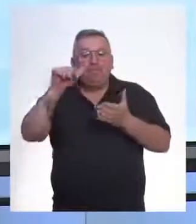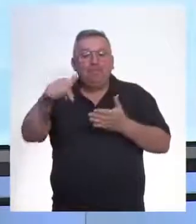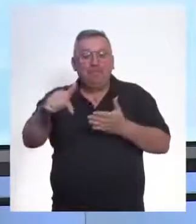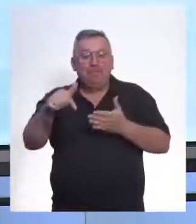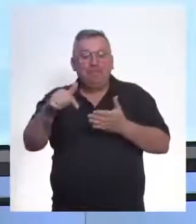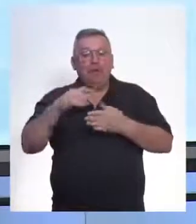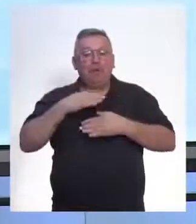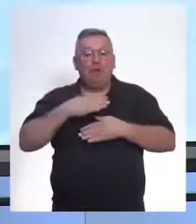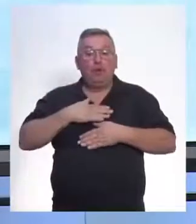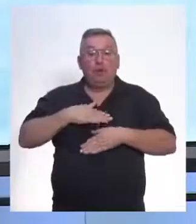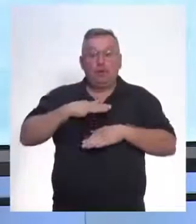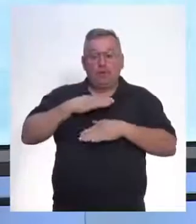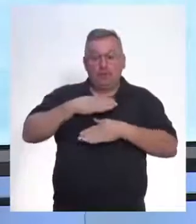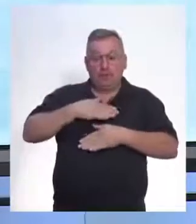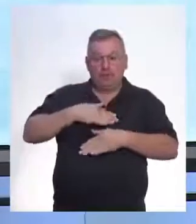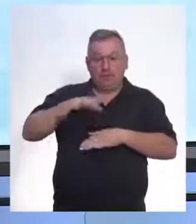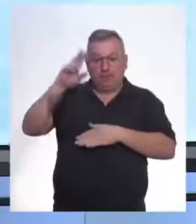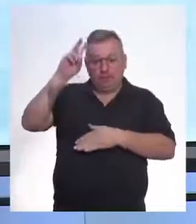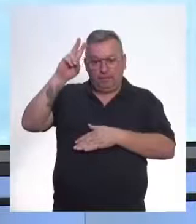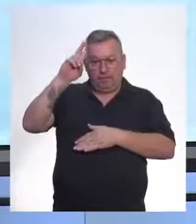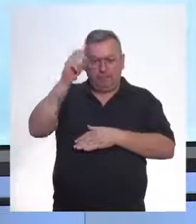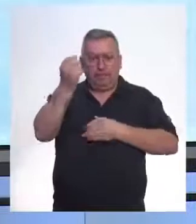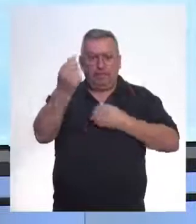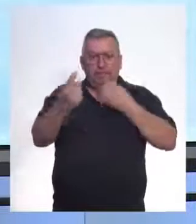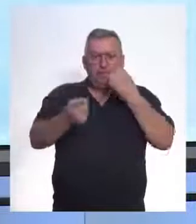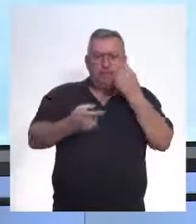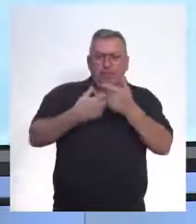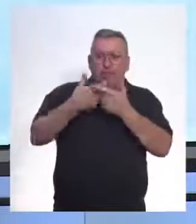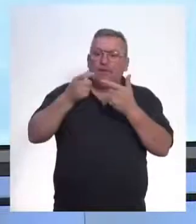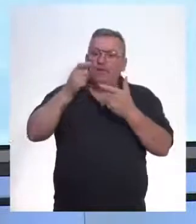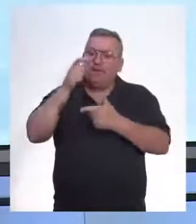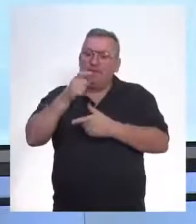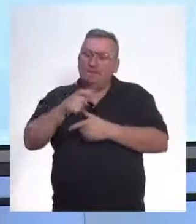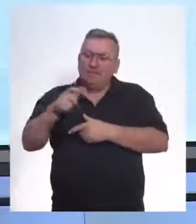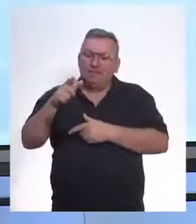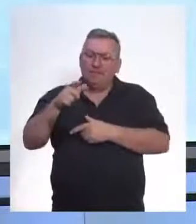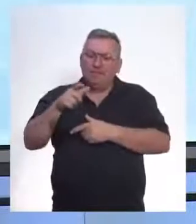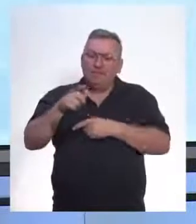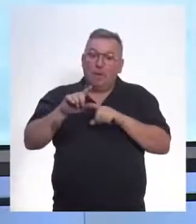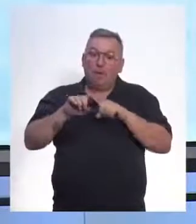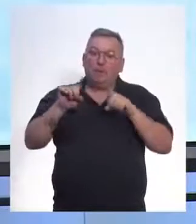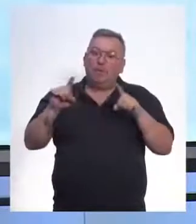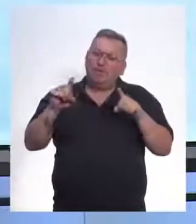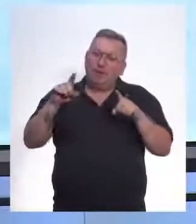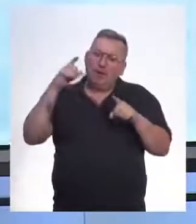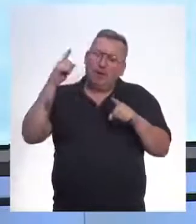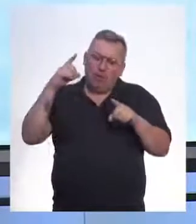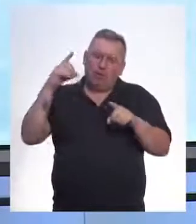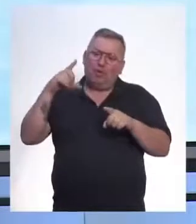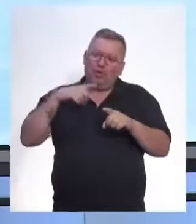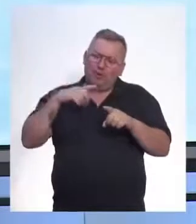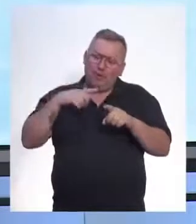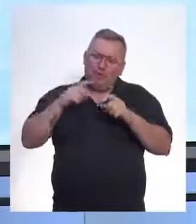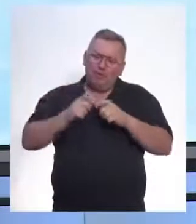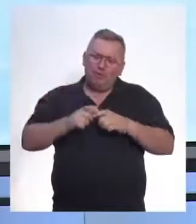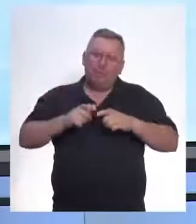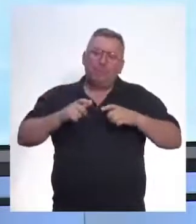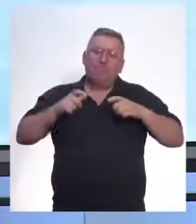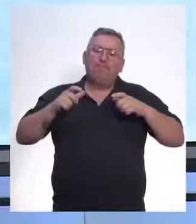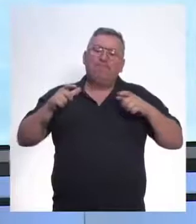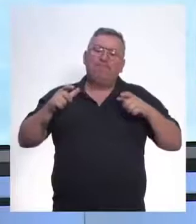com calma, retomar algumas coisas que vocês viram nesses dias, mas, lógico, terá uma